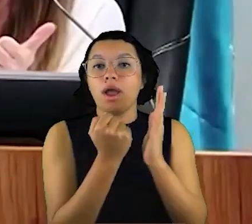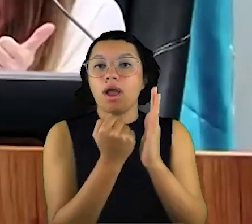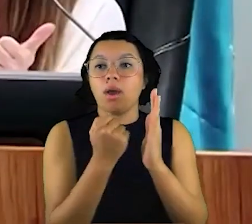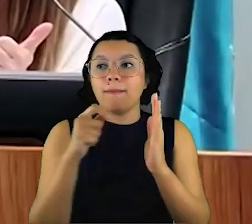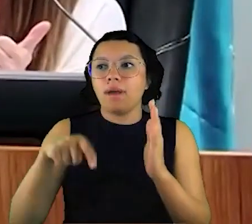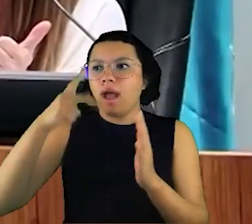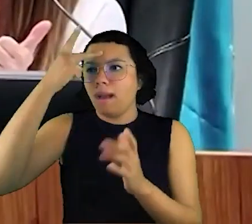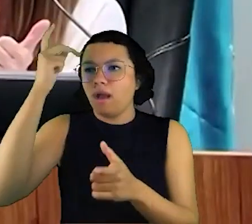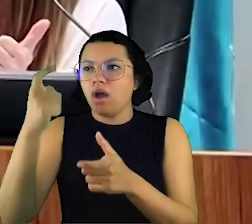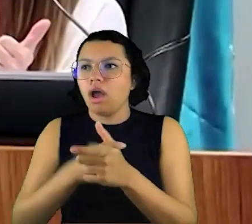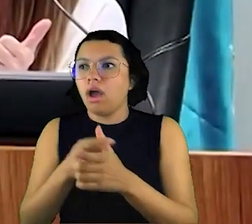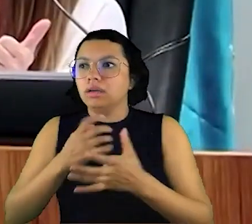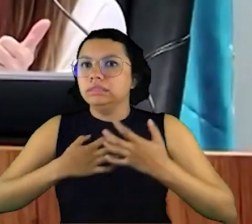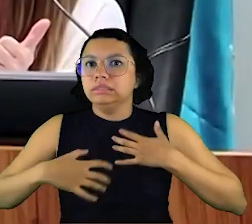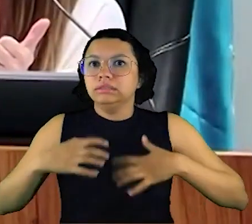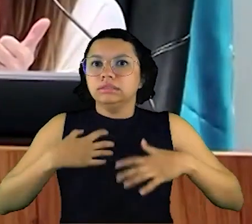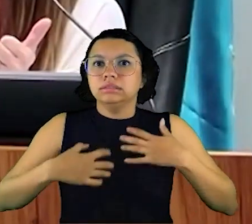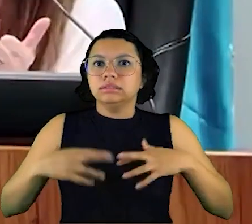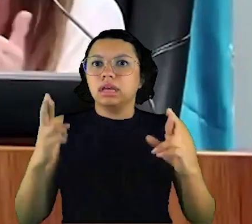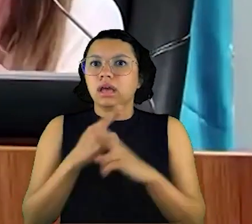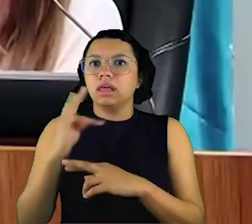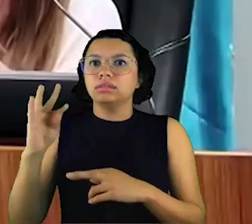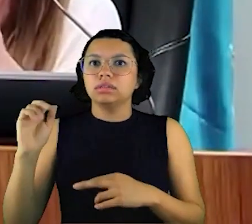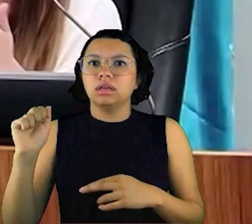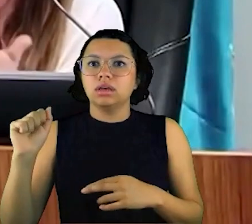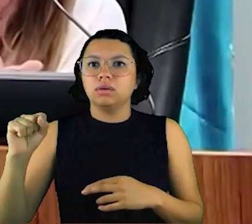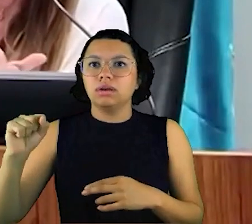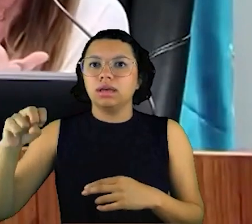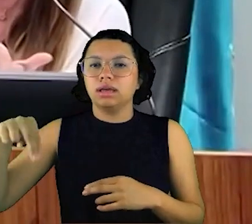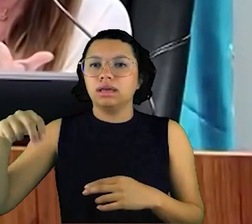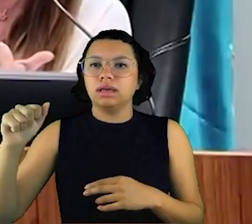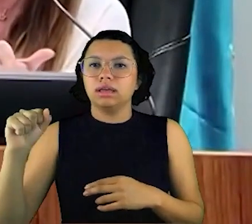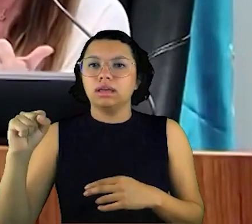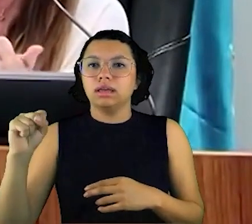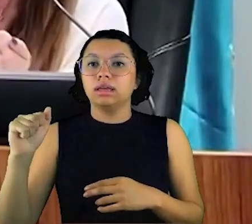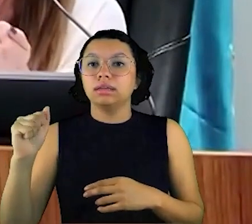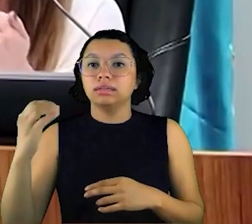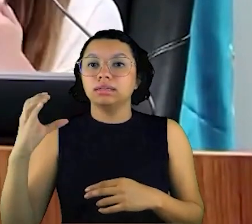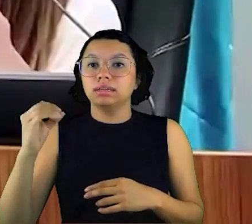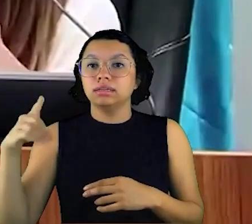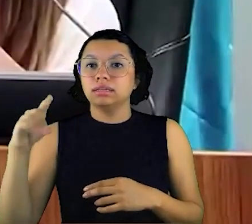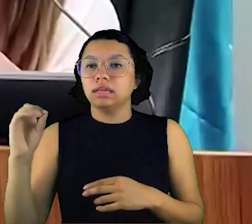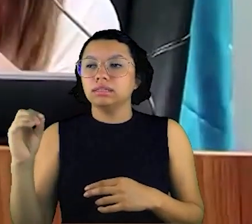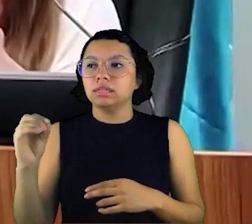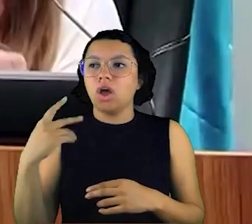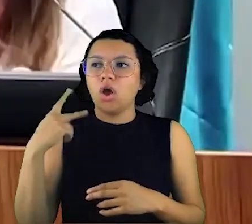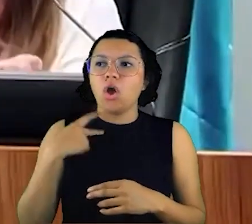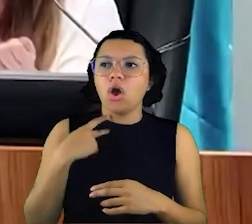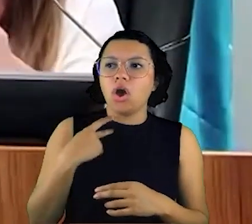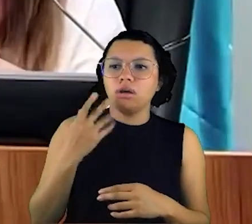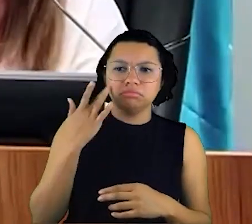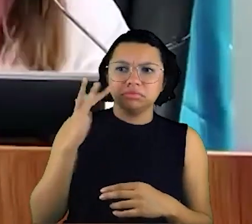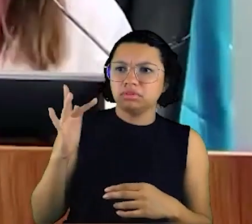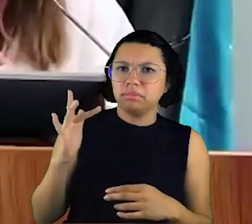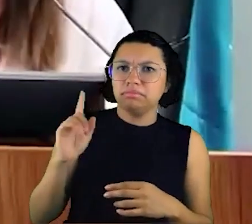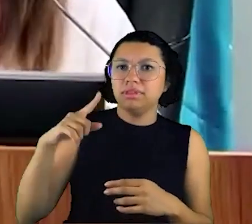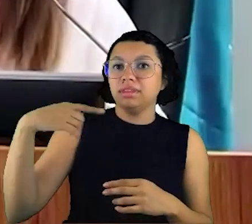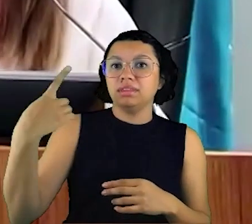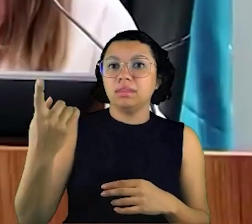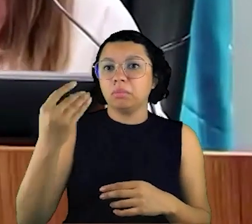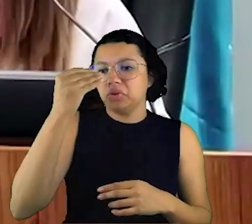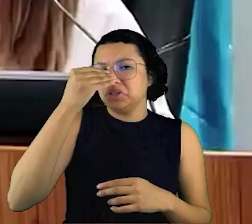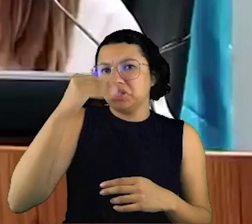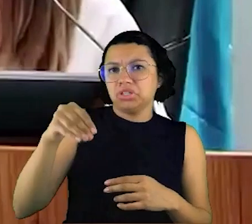o contribuinte ficou desesperado em relação à transação, foi falar com o procurador da transação, que aparentemente não sabia, mas depois acabou desistindo